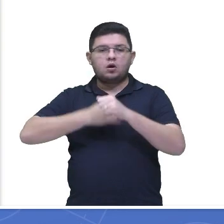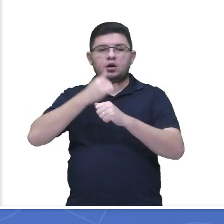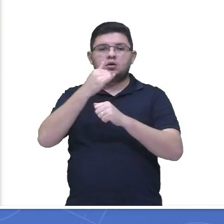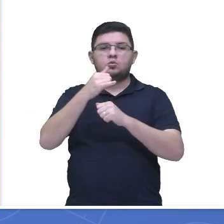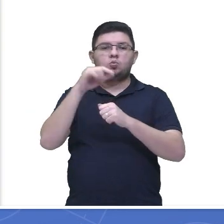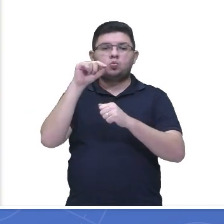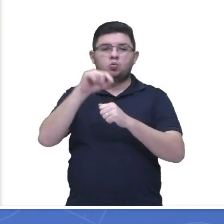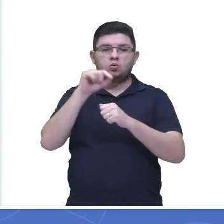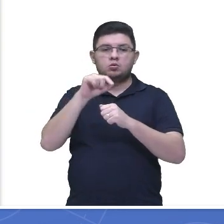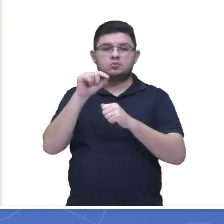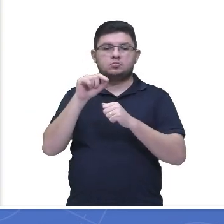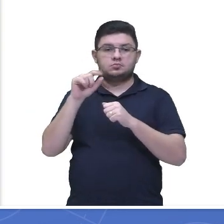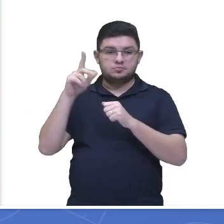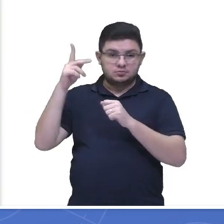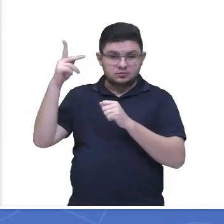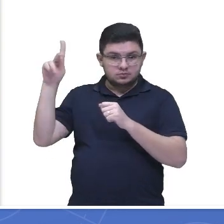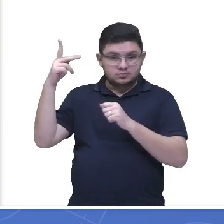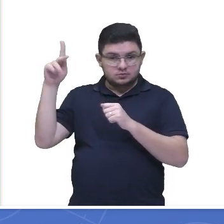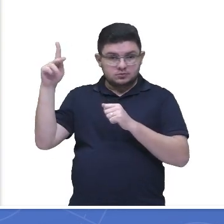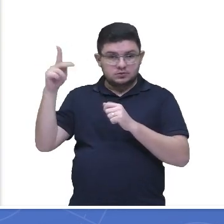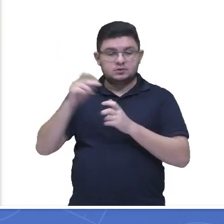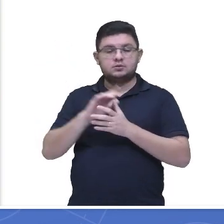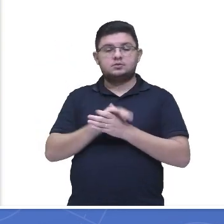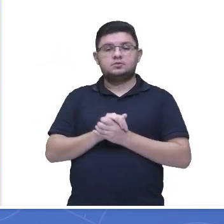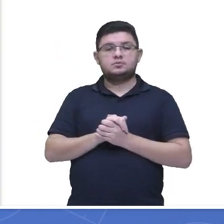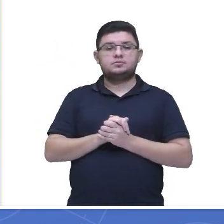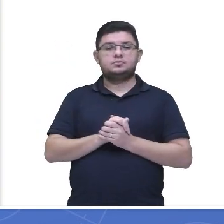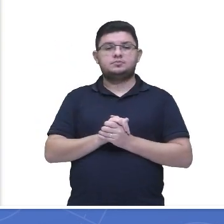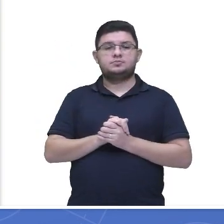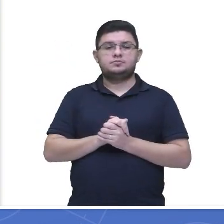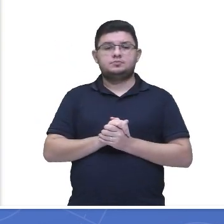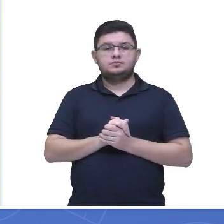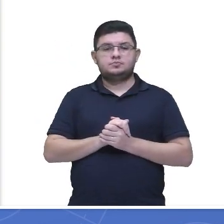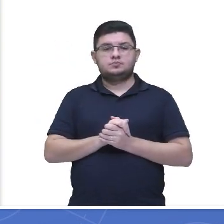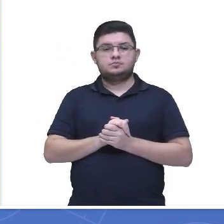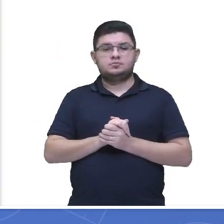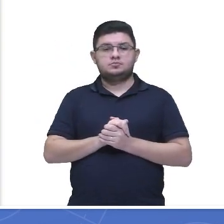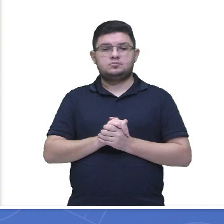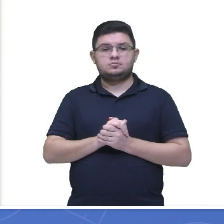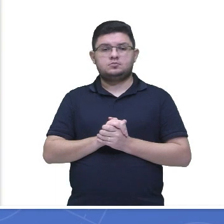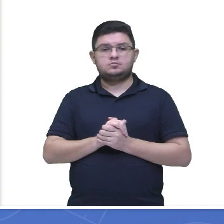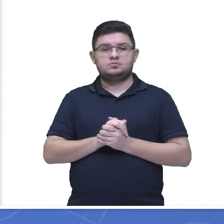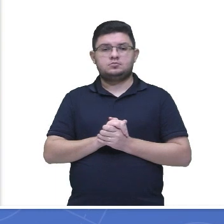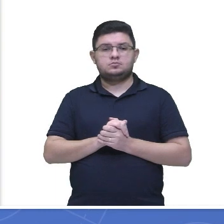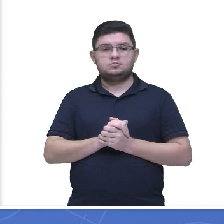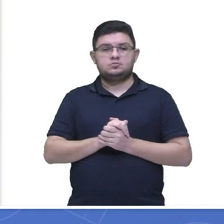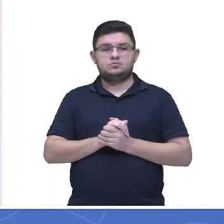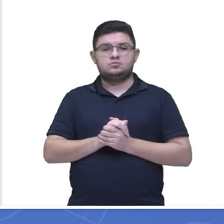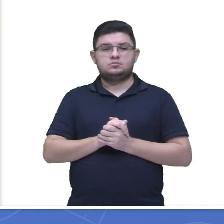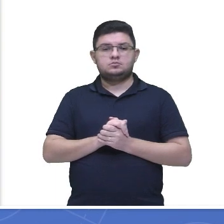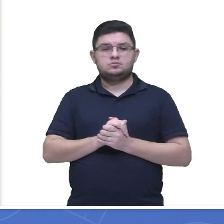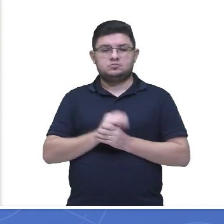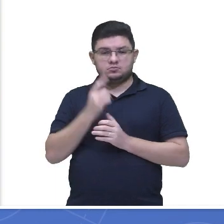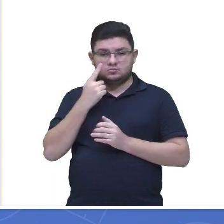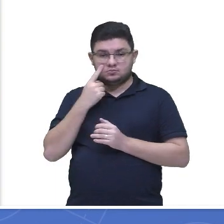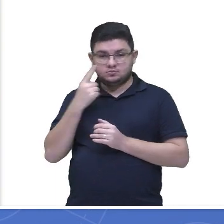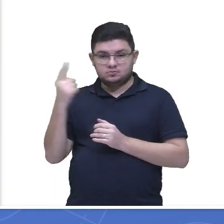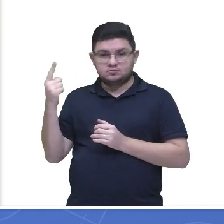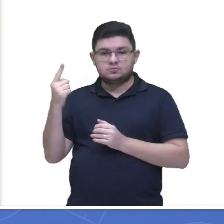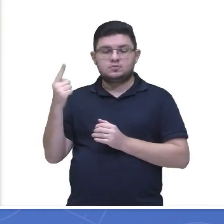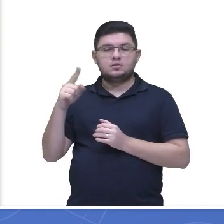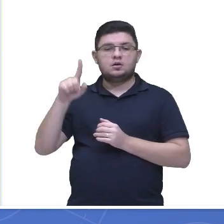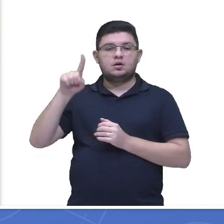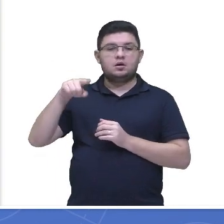na cadeia carbônica, né? No hidrocarboneto aromático. Ó, aqui o heteroátomo, é